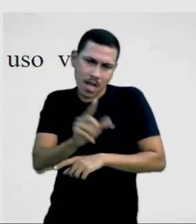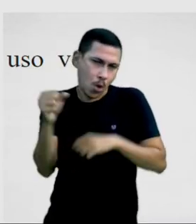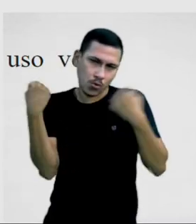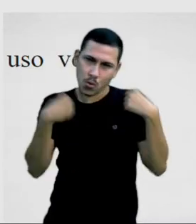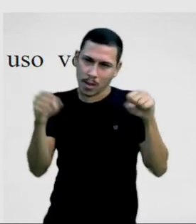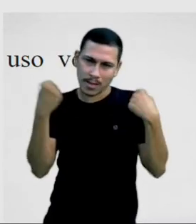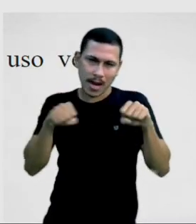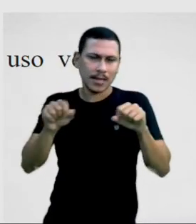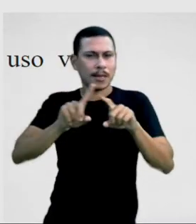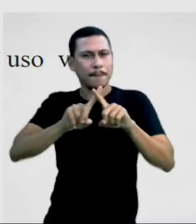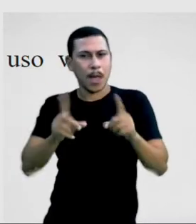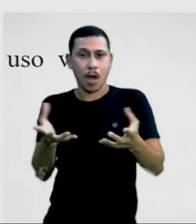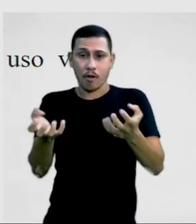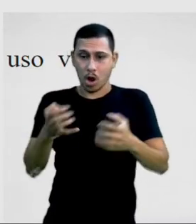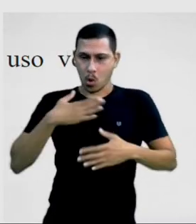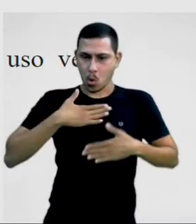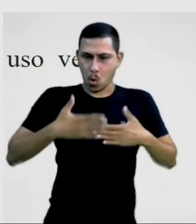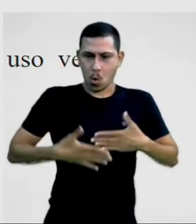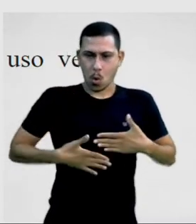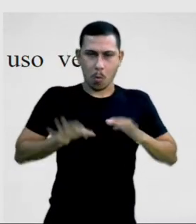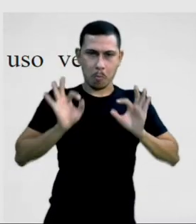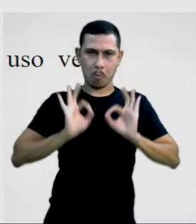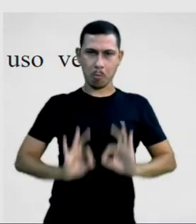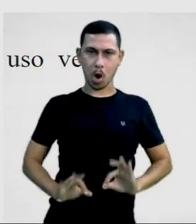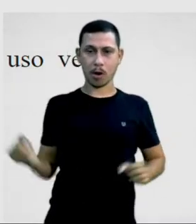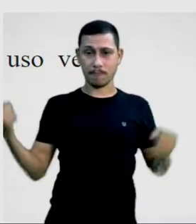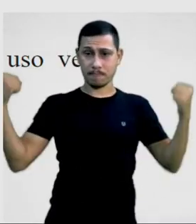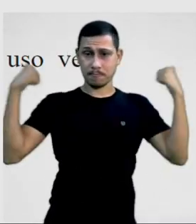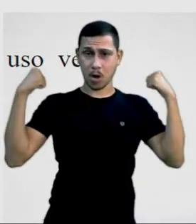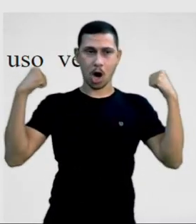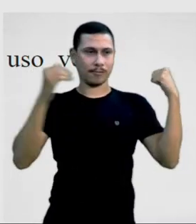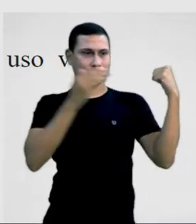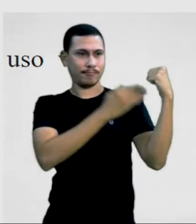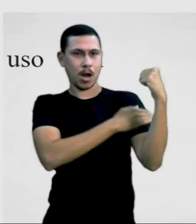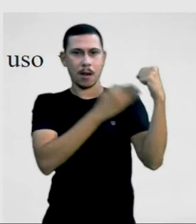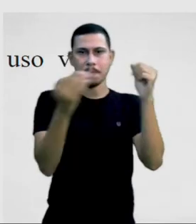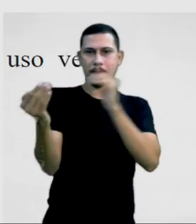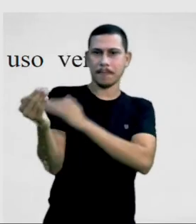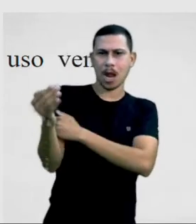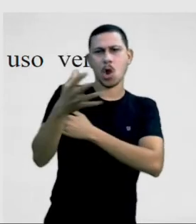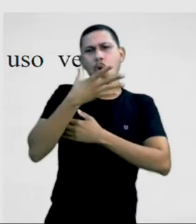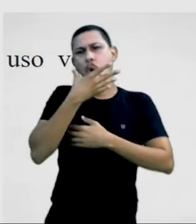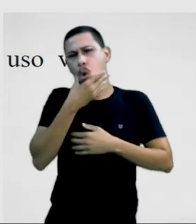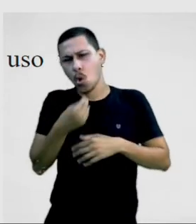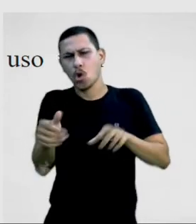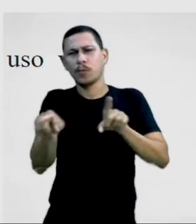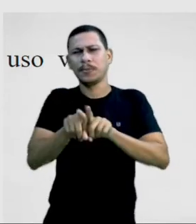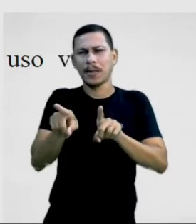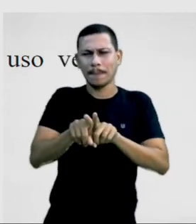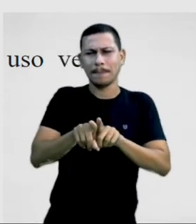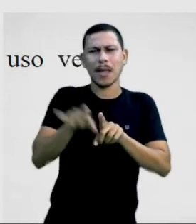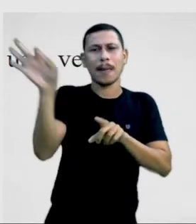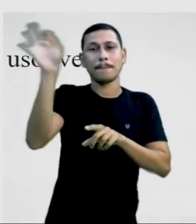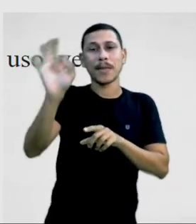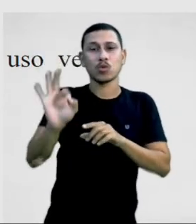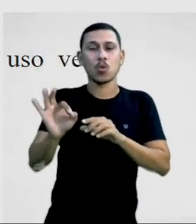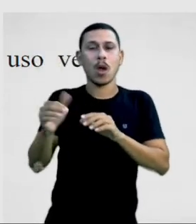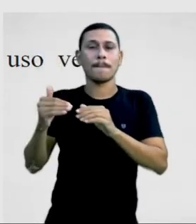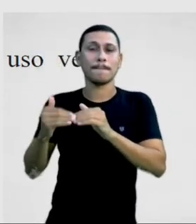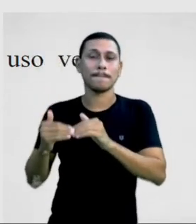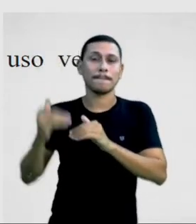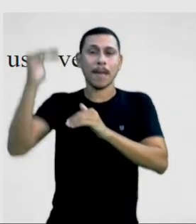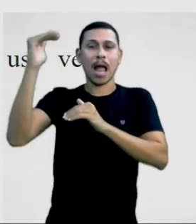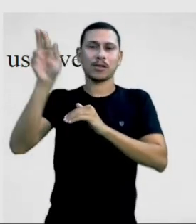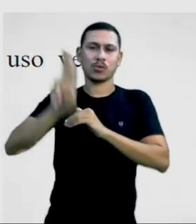forte, definido, né? Esse corpo sarado, entre aspas. E os homens ainda são os maiores usuários desse